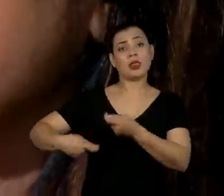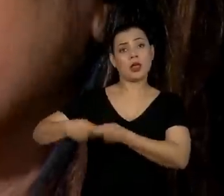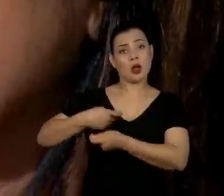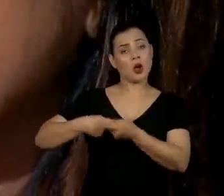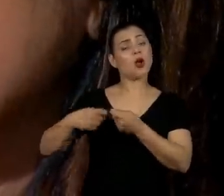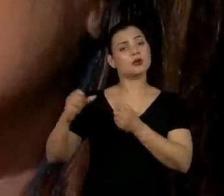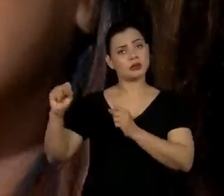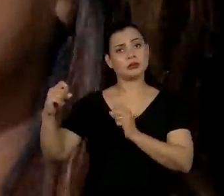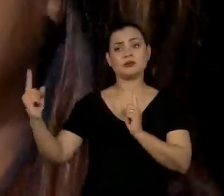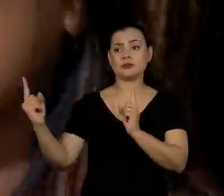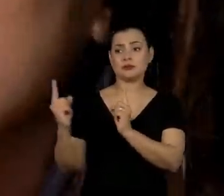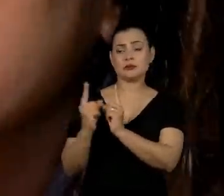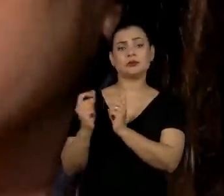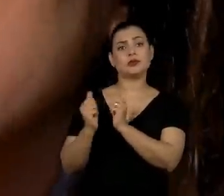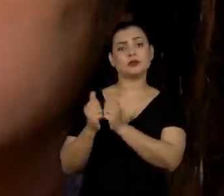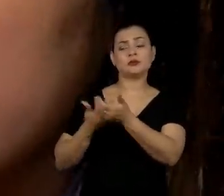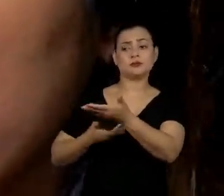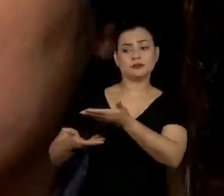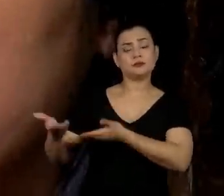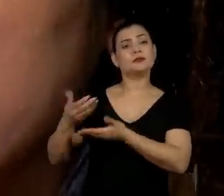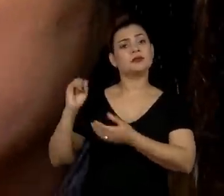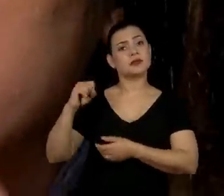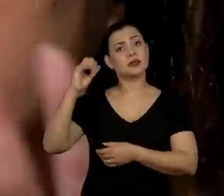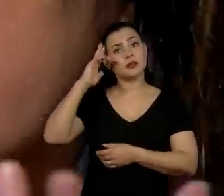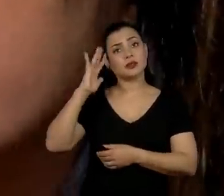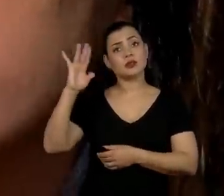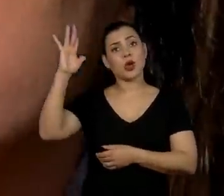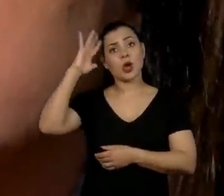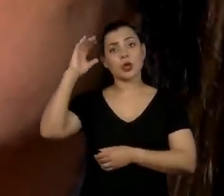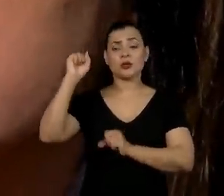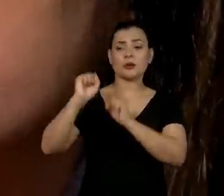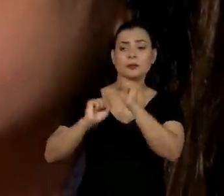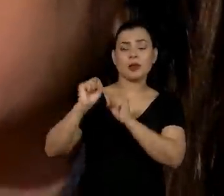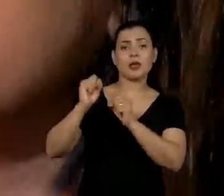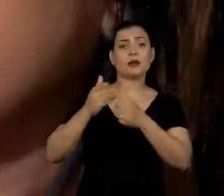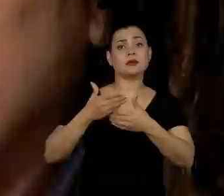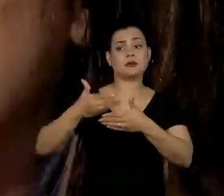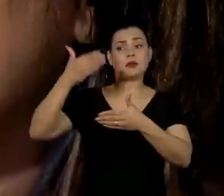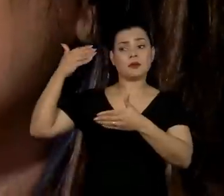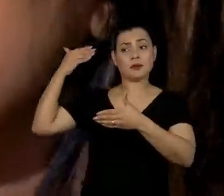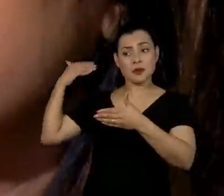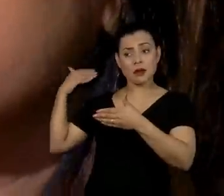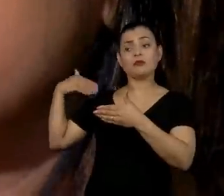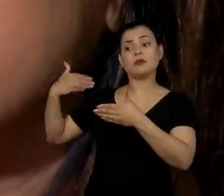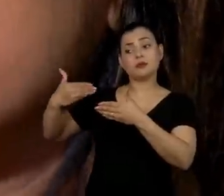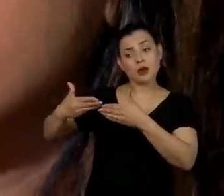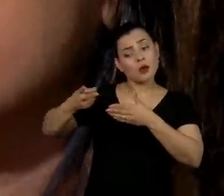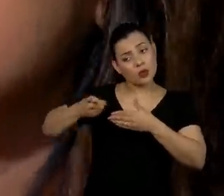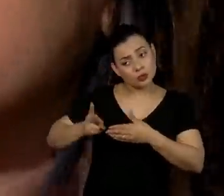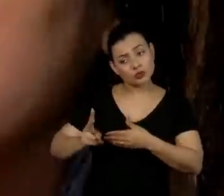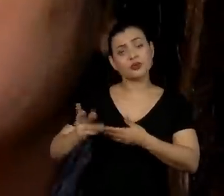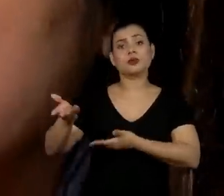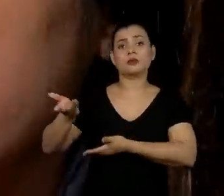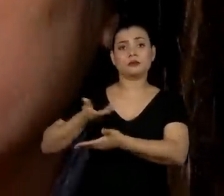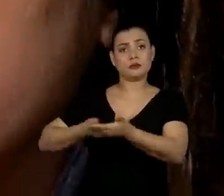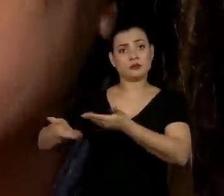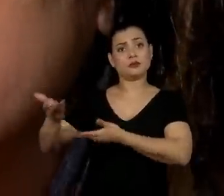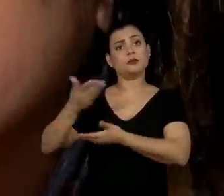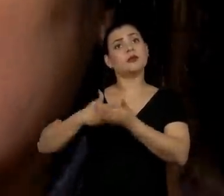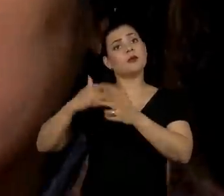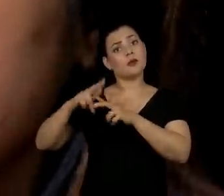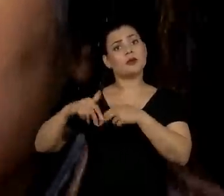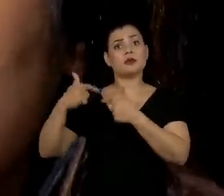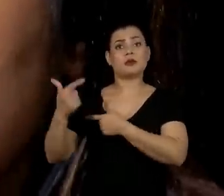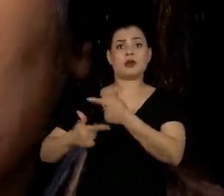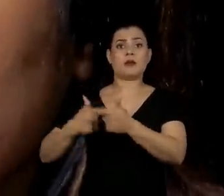negócios né todos aqueles sonhos que nós tivemos antes Eles continuam sendo compartilhados através